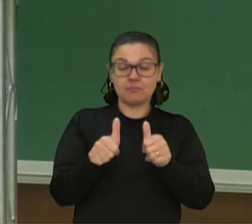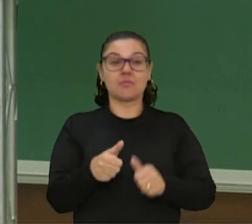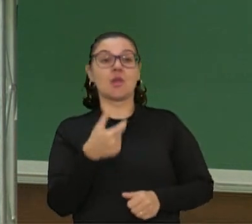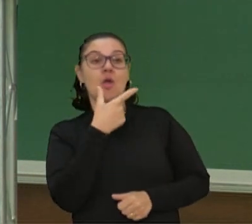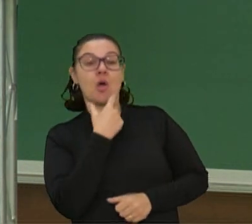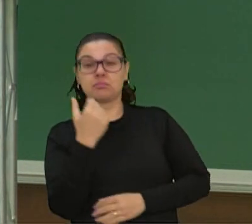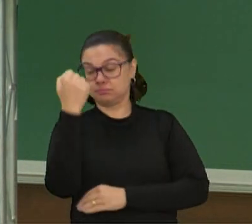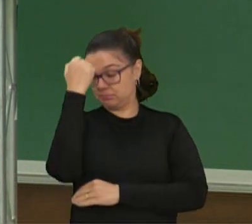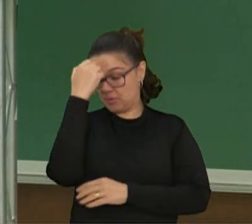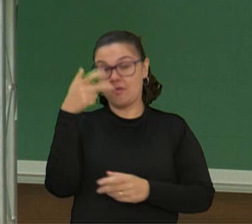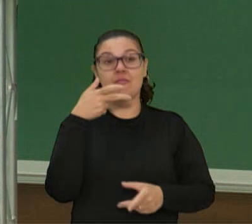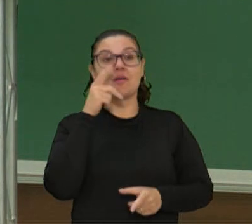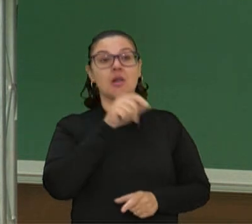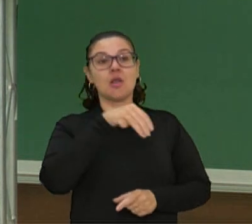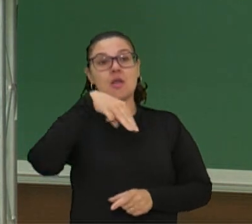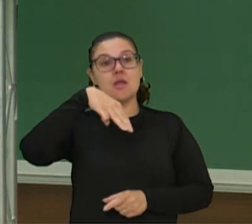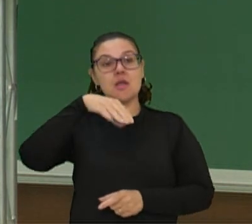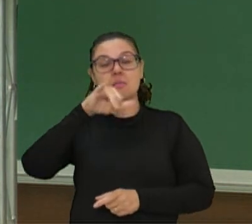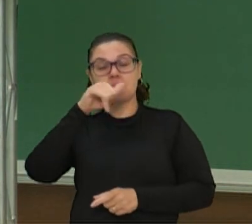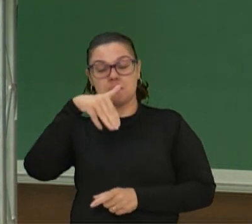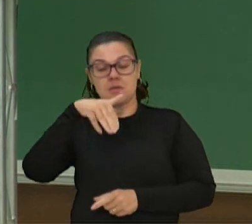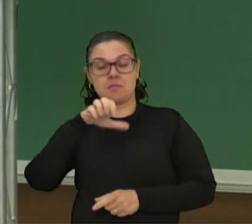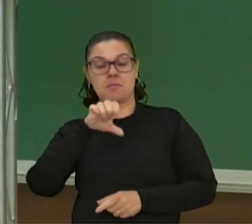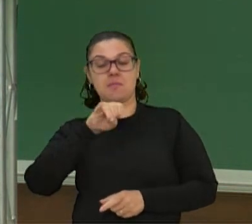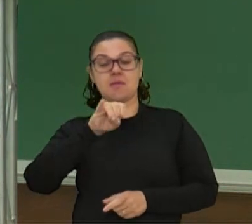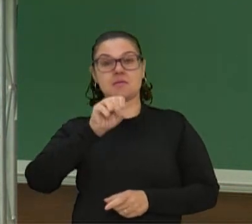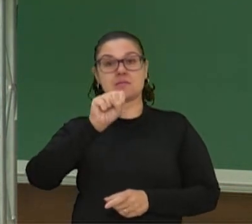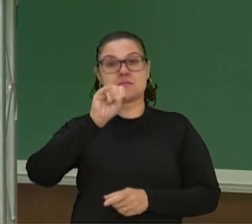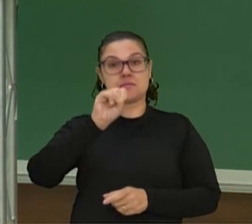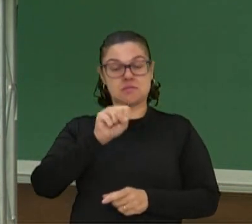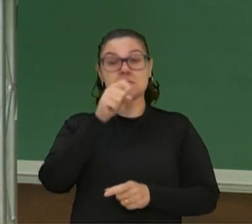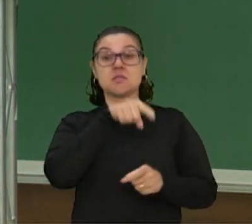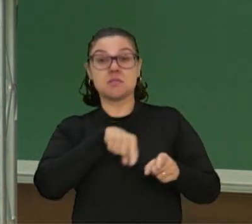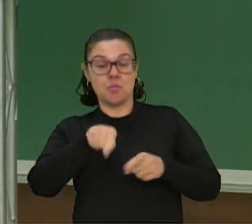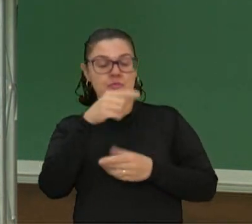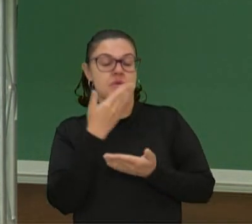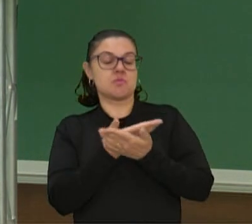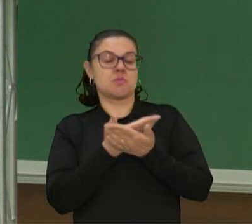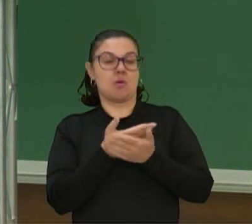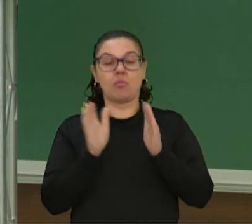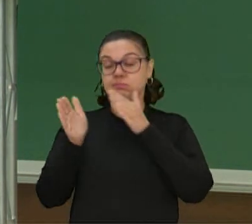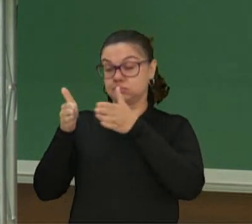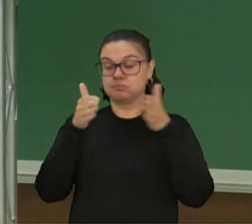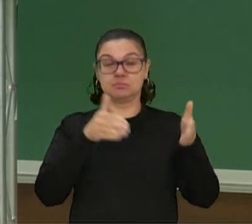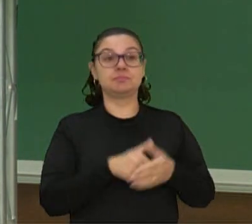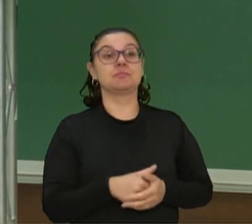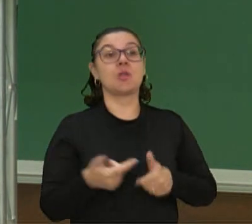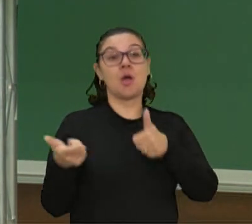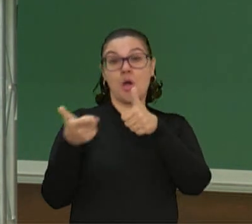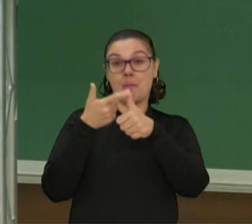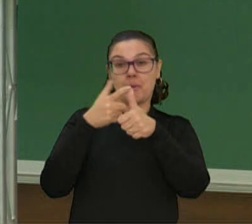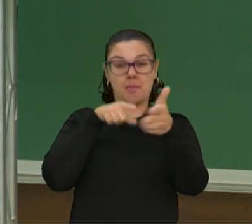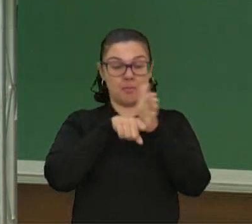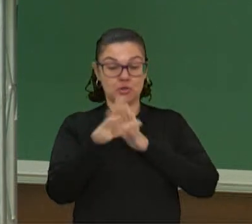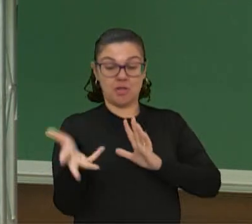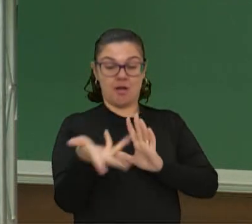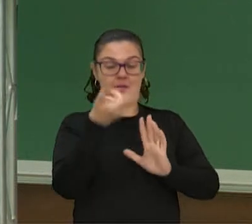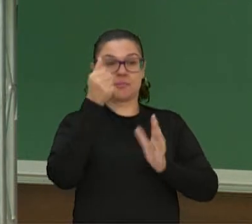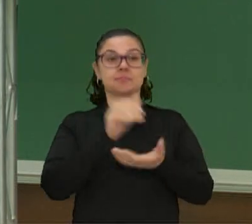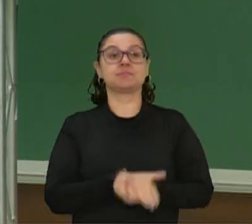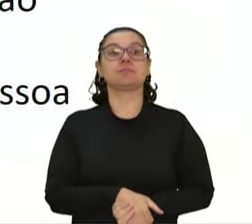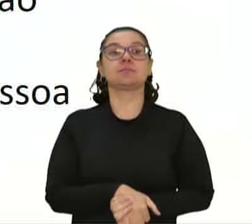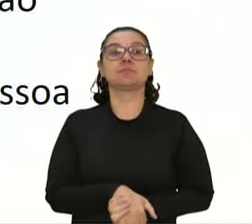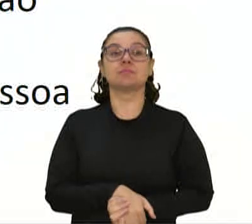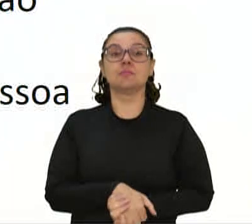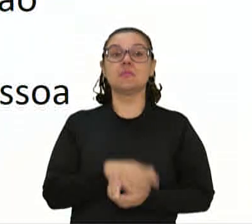Aristóteles a chamava de mimesis. Esse conceito vocês vão usar, inclusive, em outros campos do saber, tá? Então, o primeiro quiz para vocês, jogo